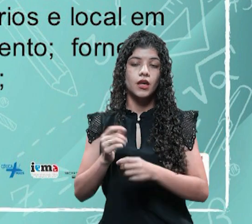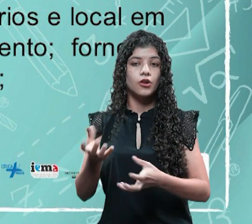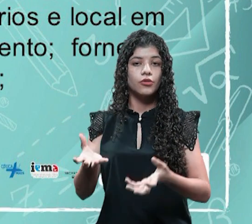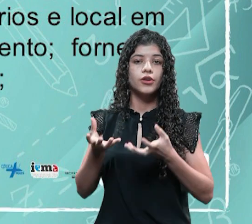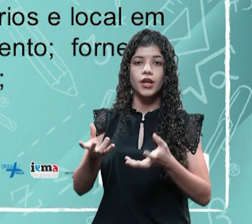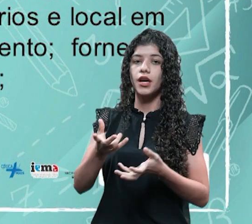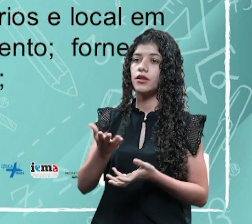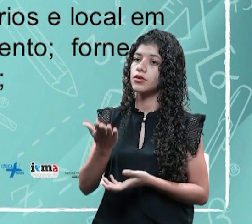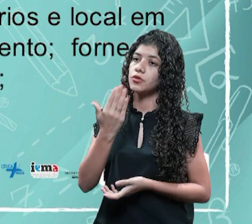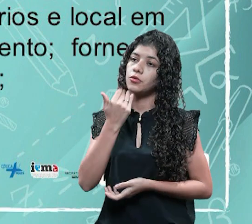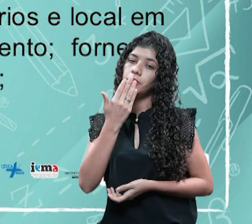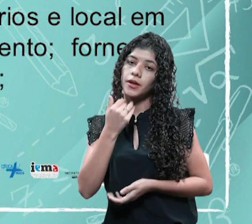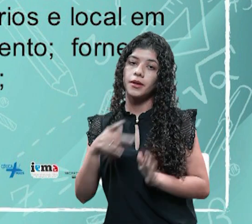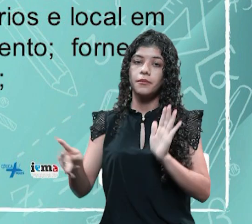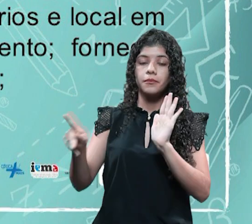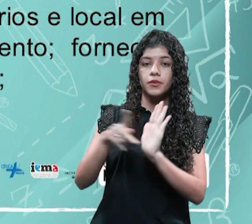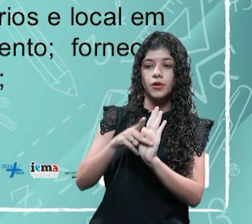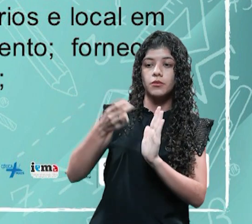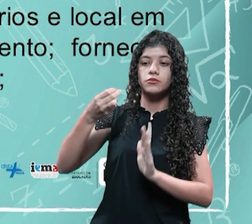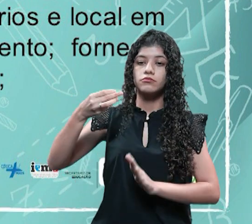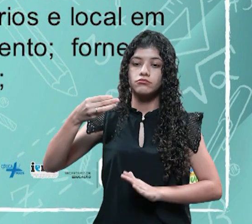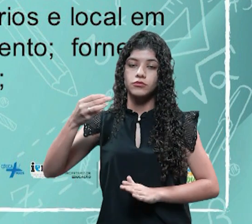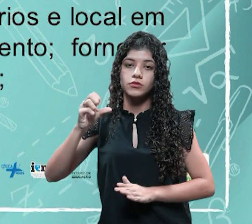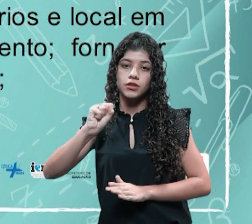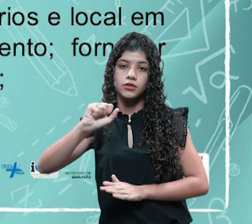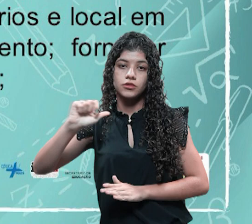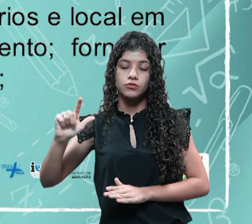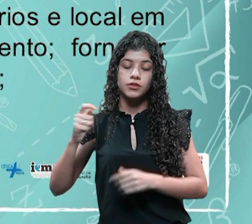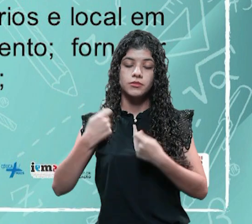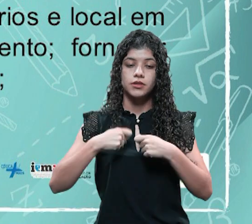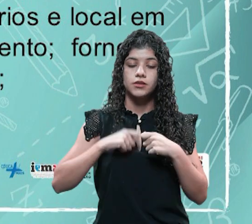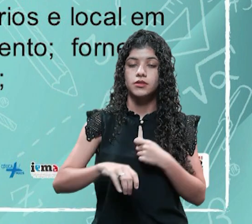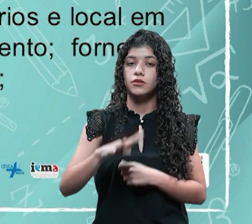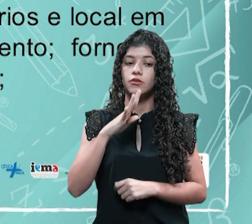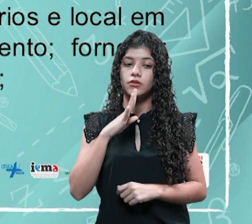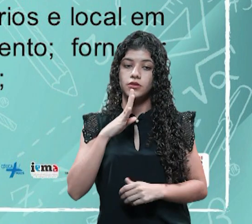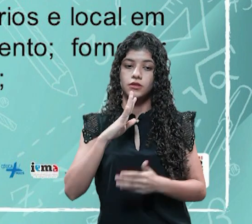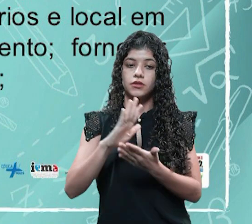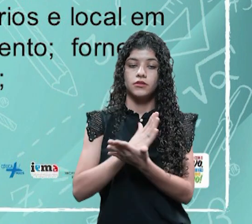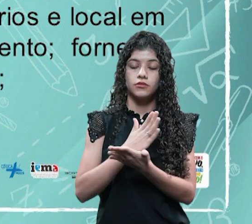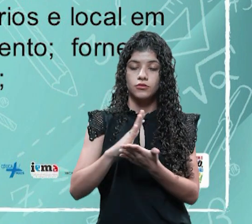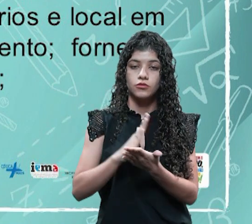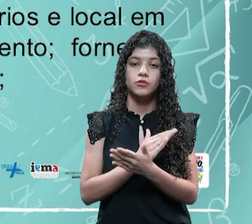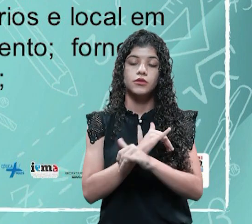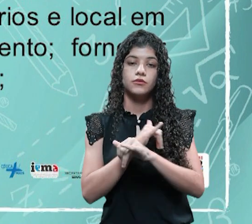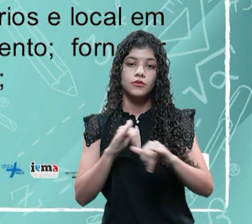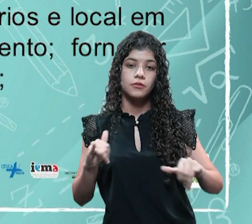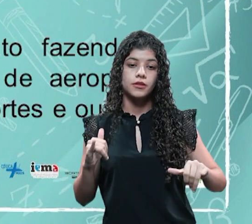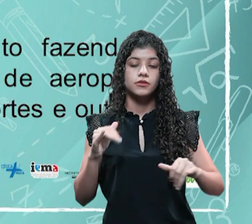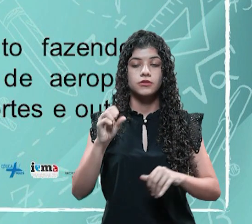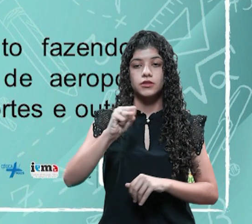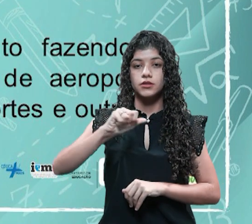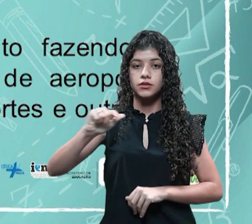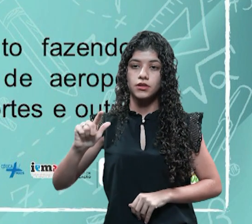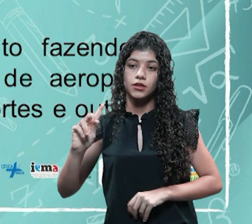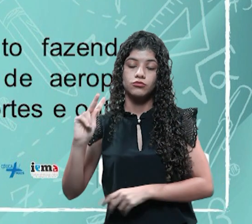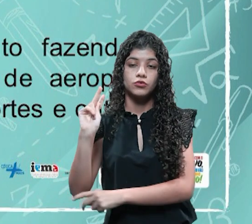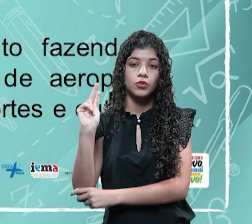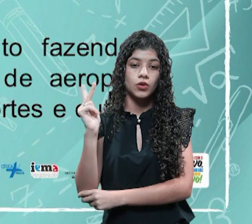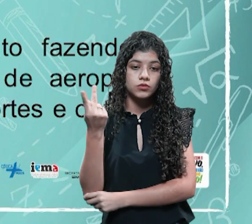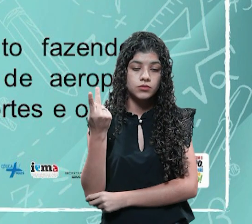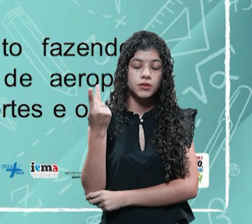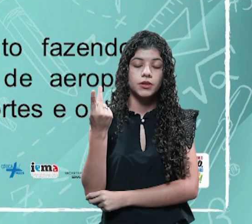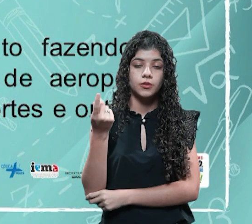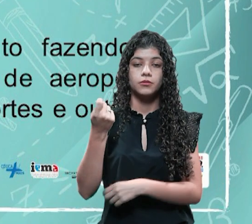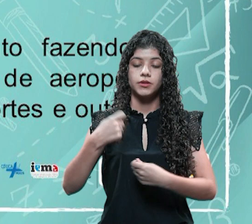queria comer uma comida típica de São Luís, eu sou palestrante, então a gente tem que conhecer algumas informações da cidade. Hotel, o